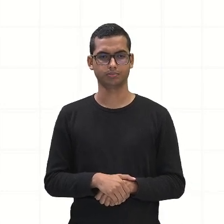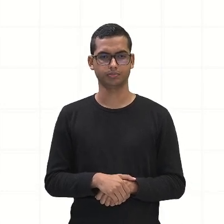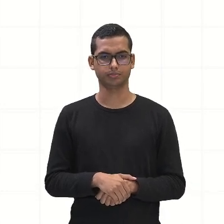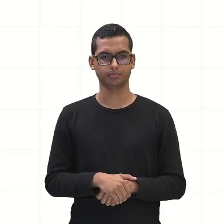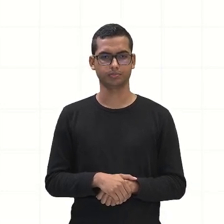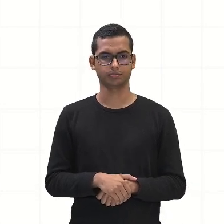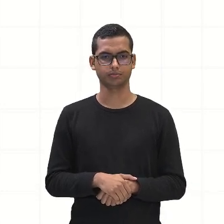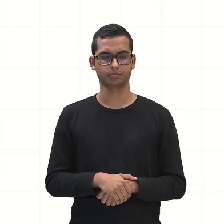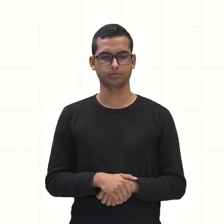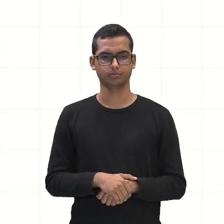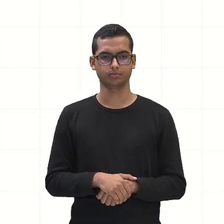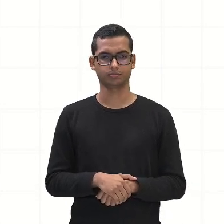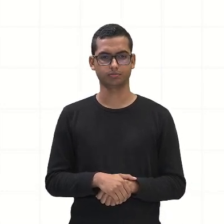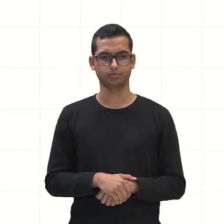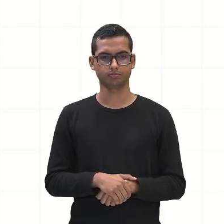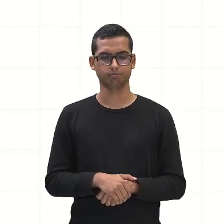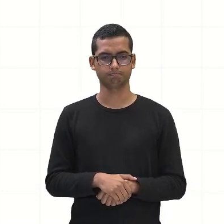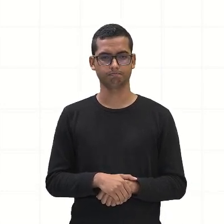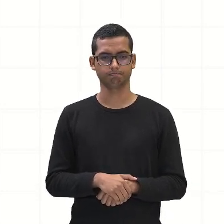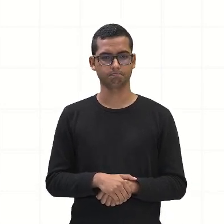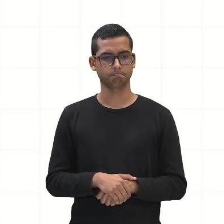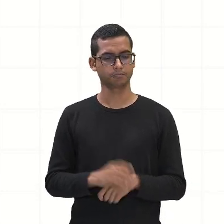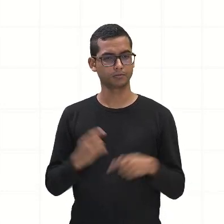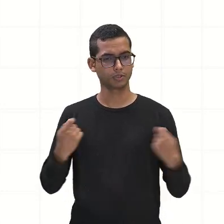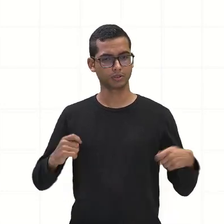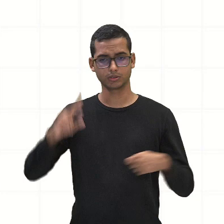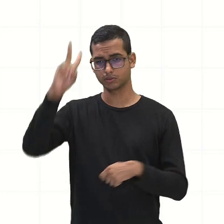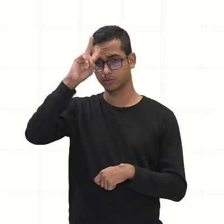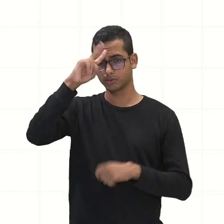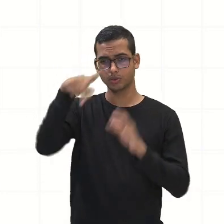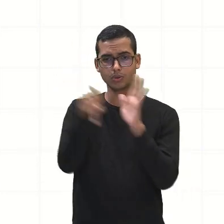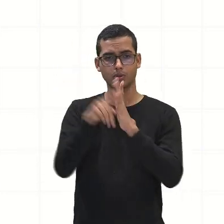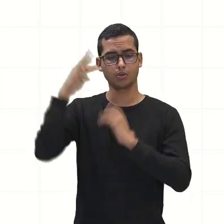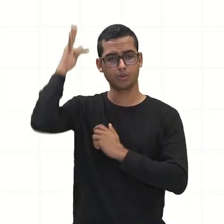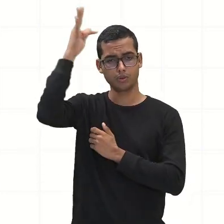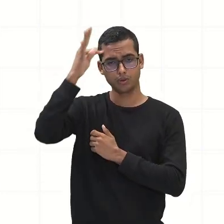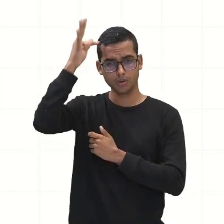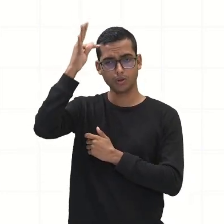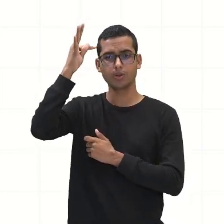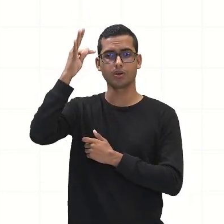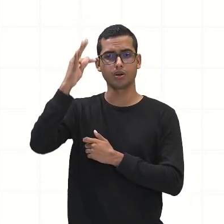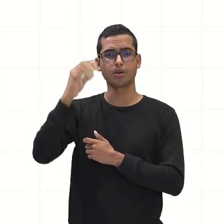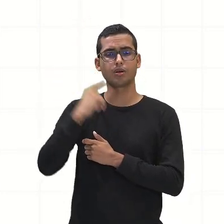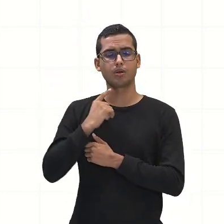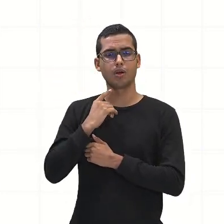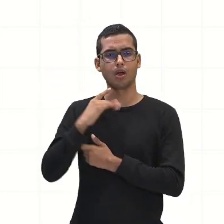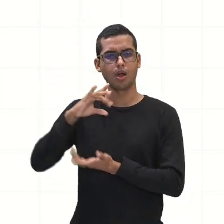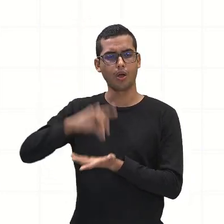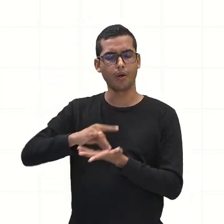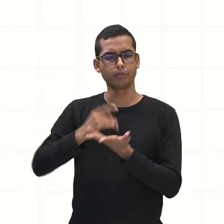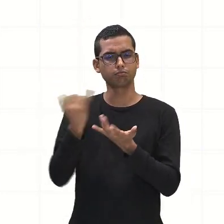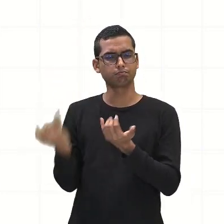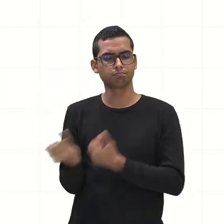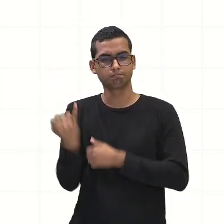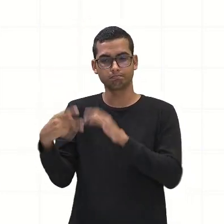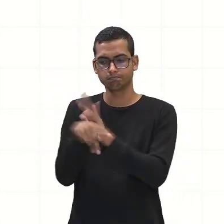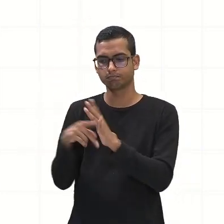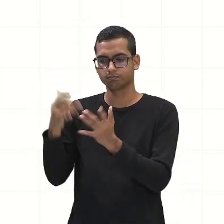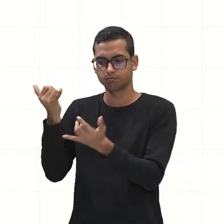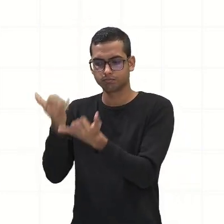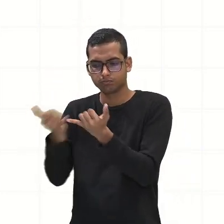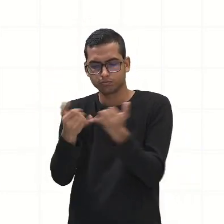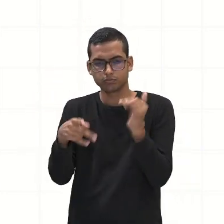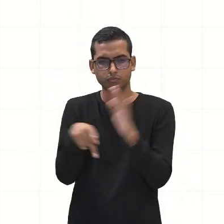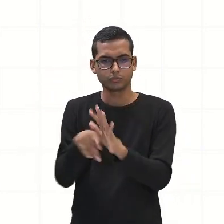tenho que lembrar o seguinte, do teorema fundamental da semelhança de triângulo. O que